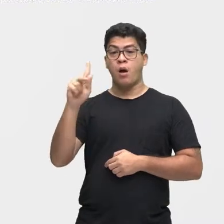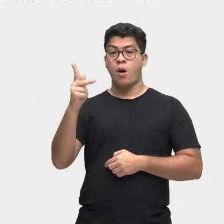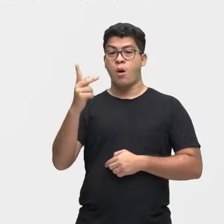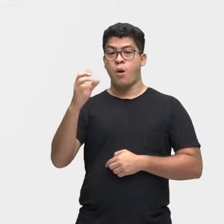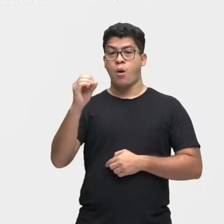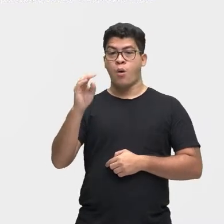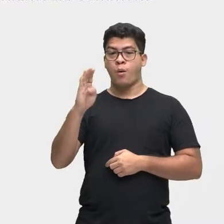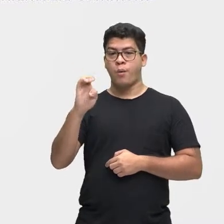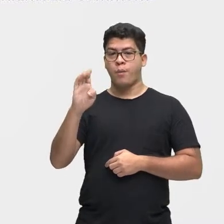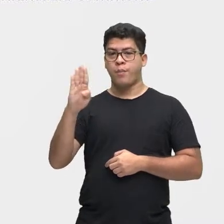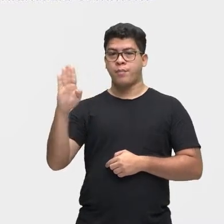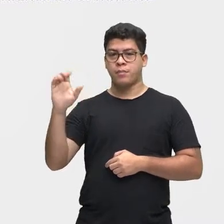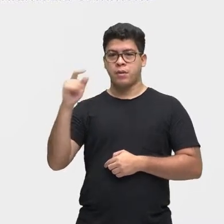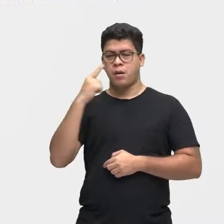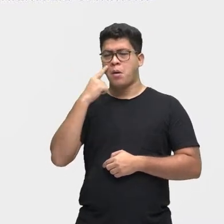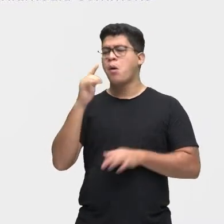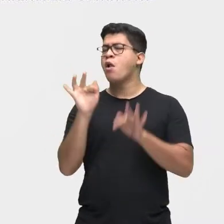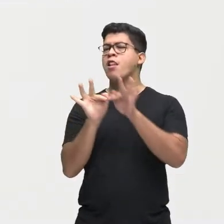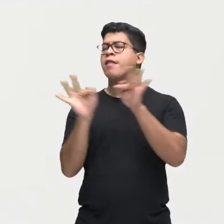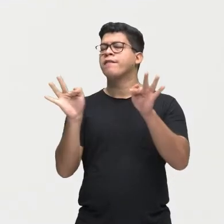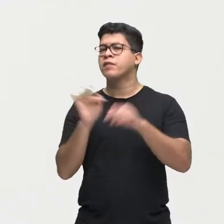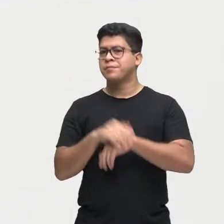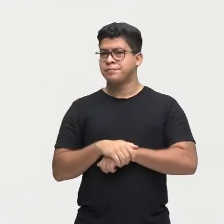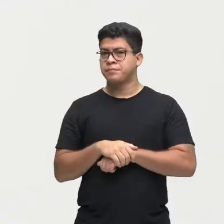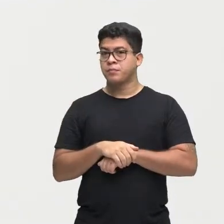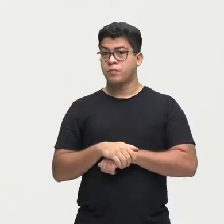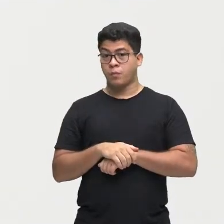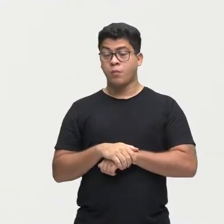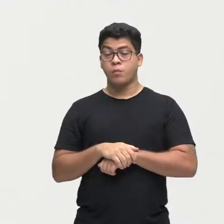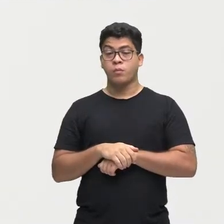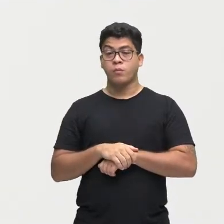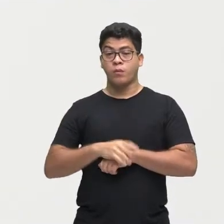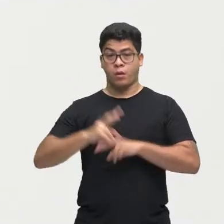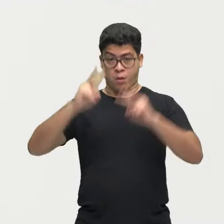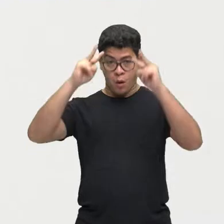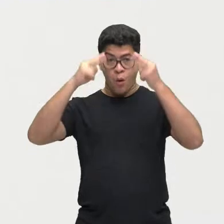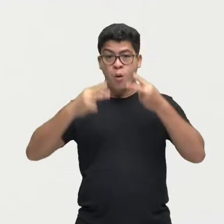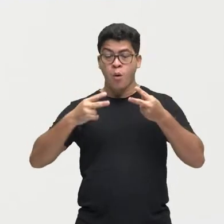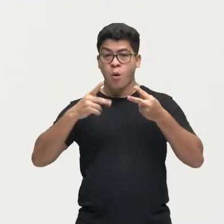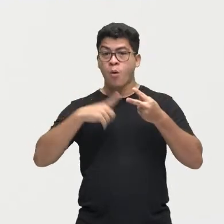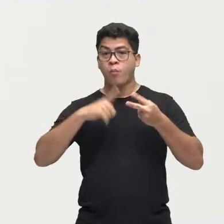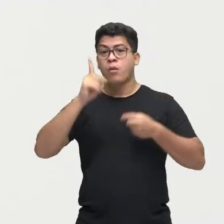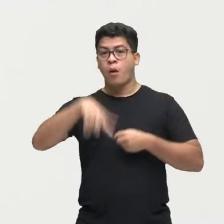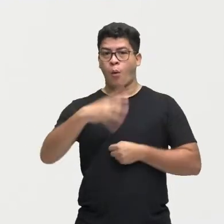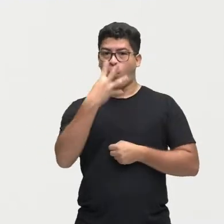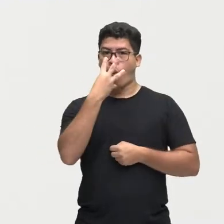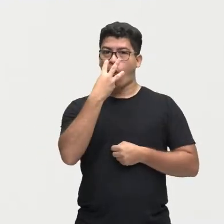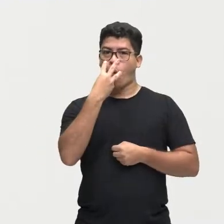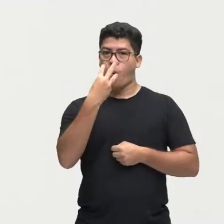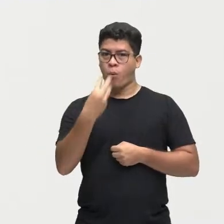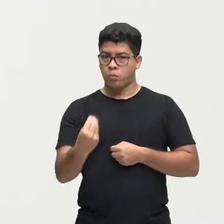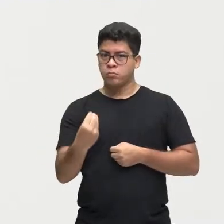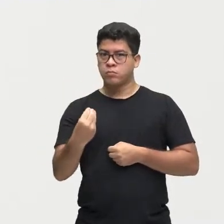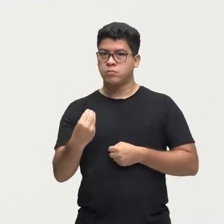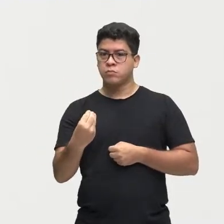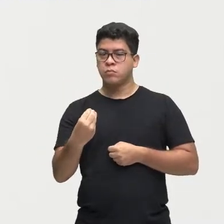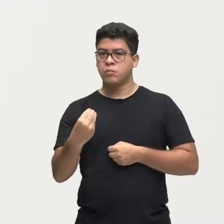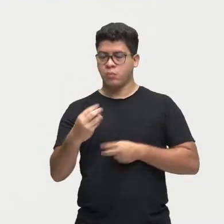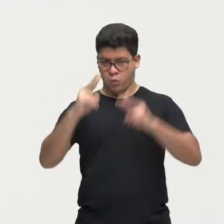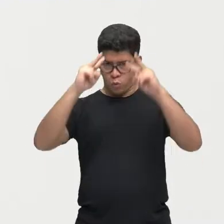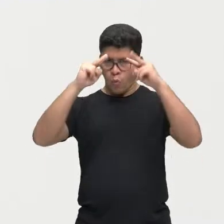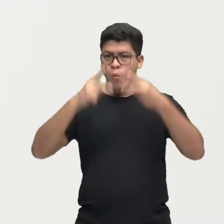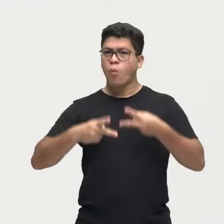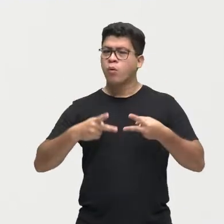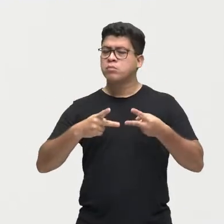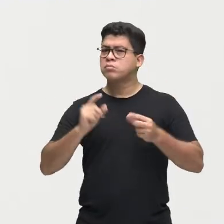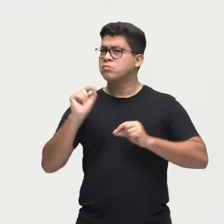olha a frase dele, vamos analisar essa frase. O homem é o lobo do homem. Então